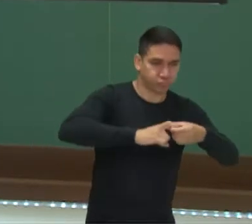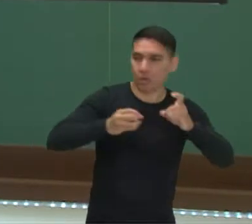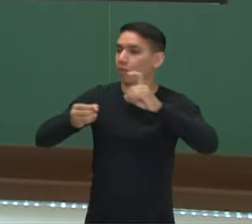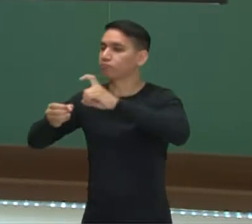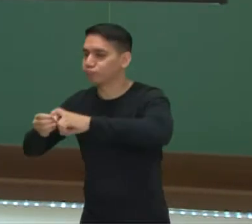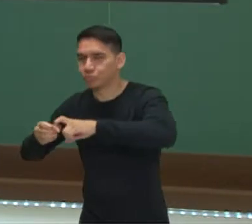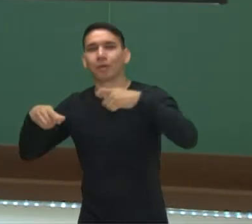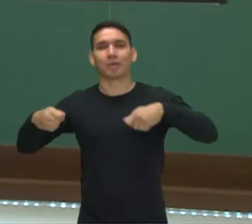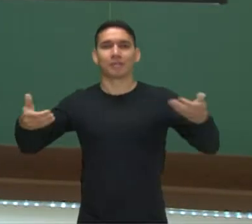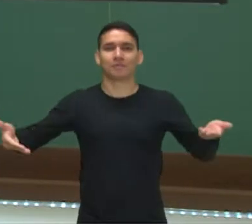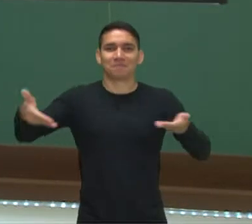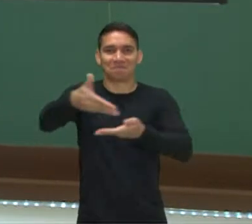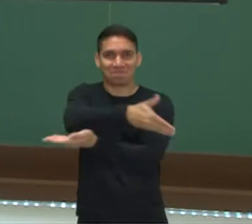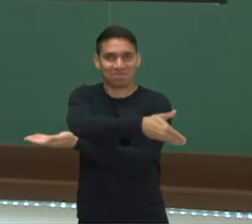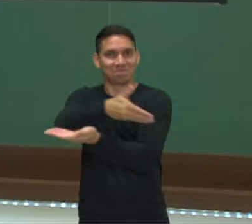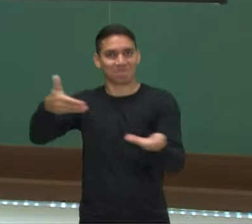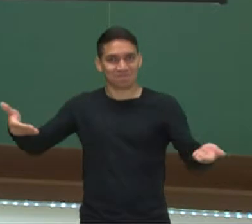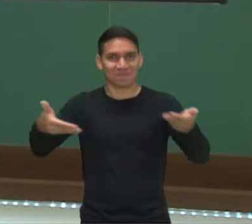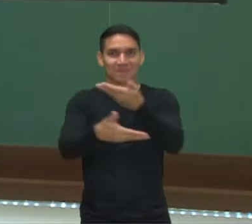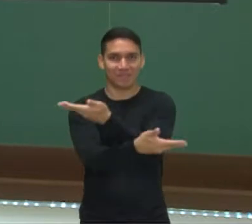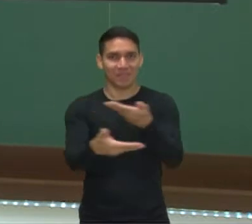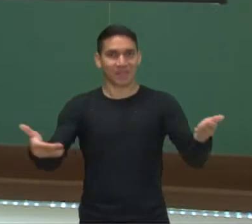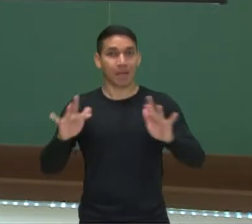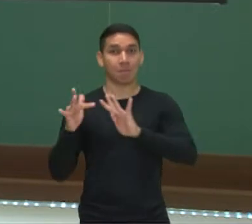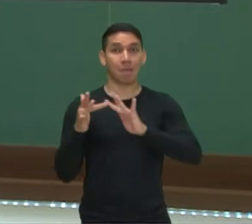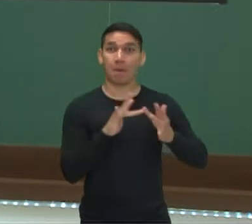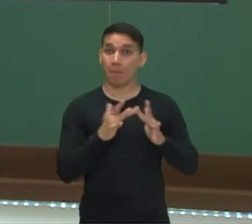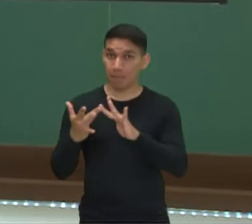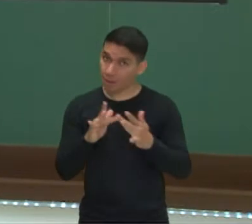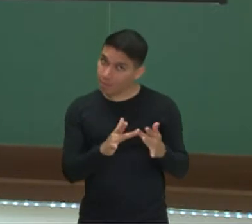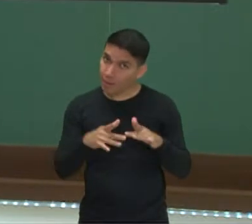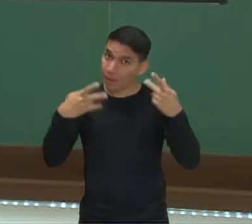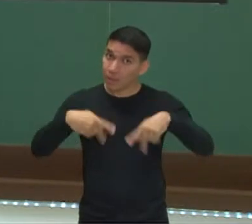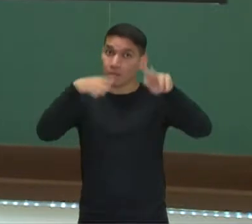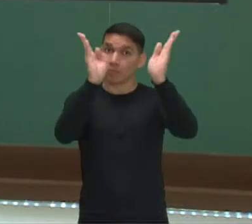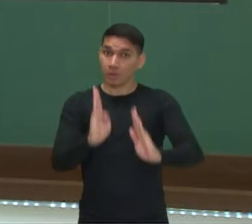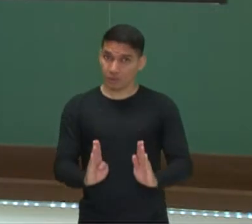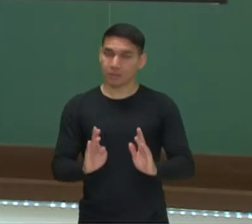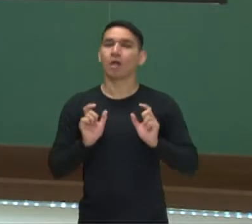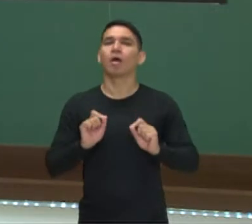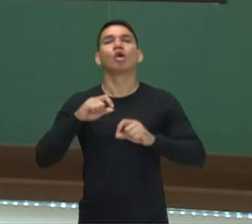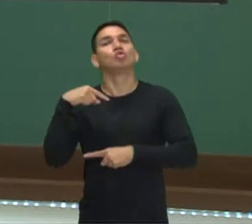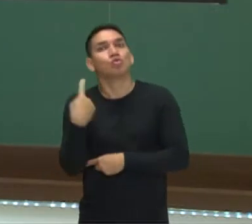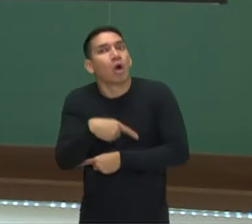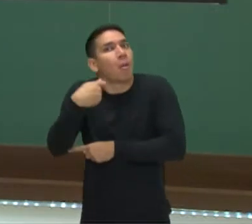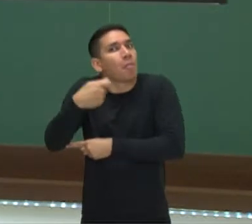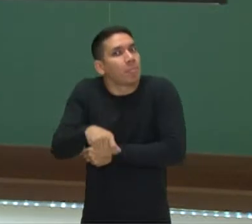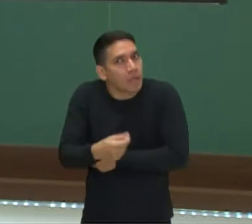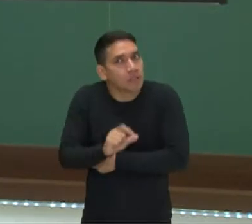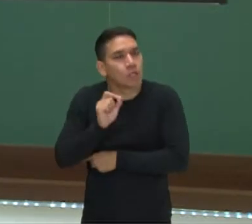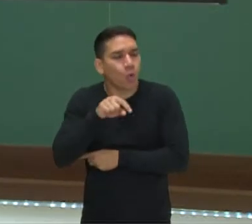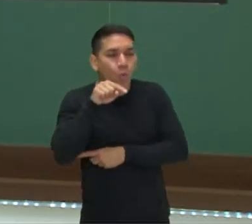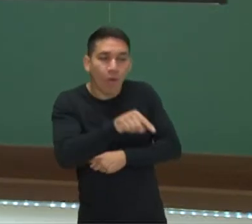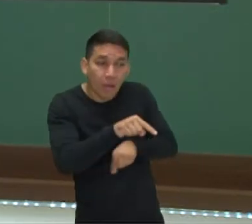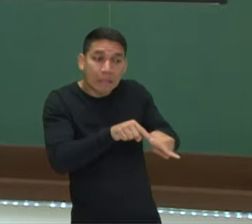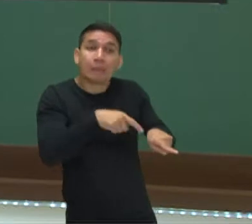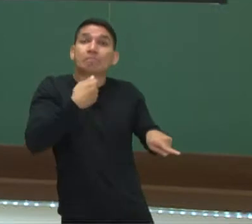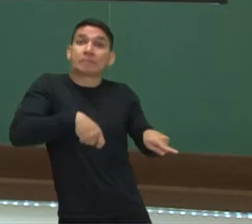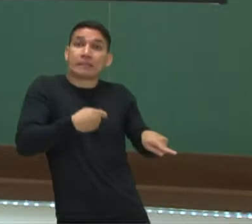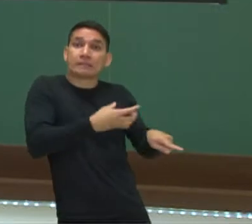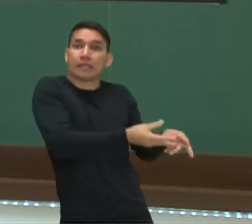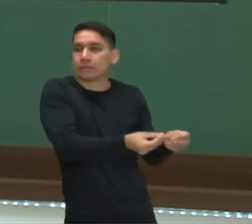inter-relação entre espaço rural e urbano no Brasil. Nós dependemos do que tem no campo para atender às